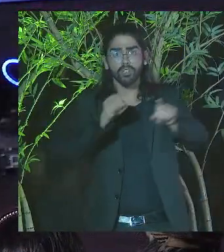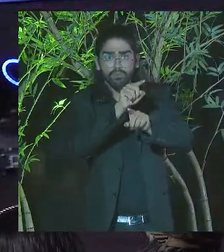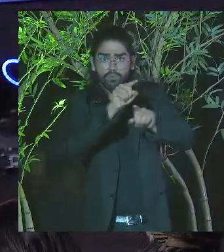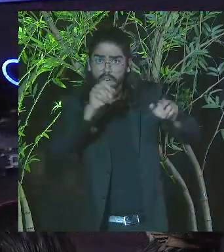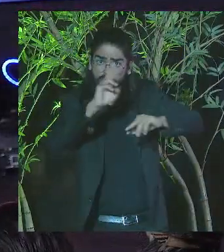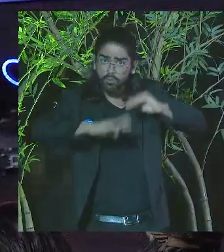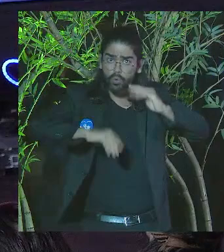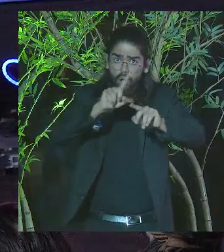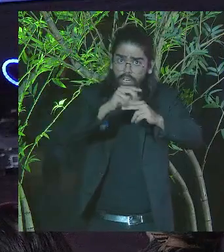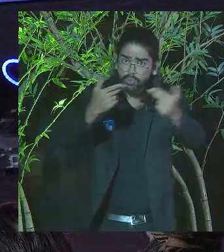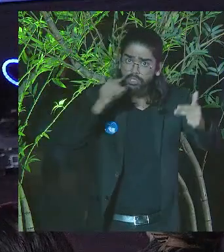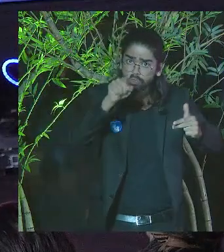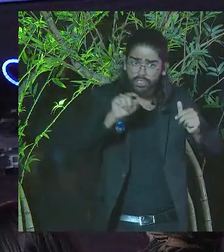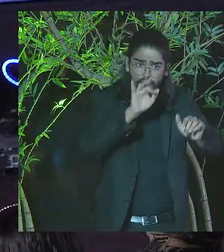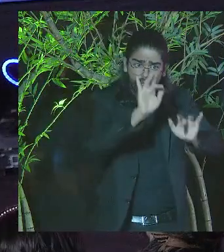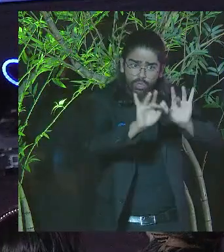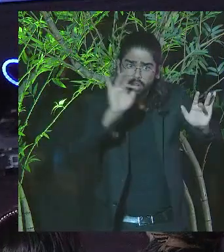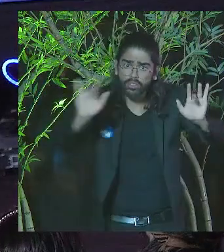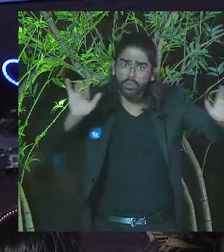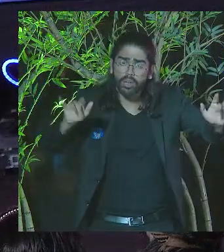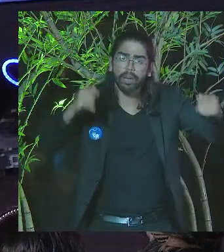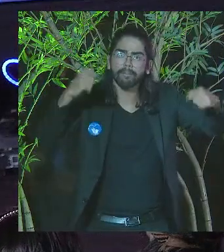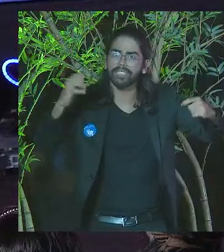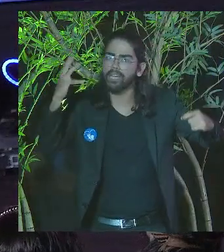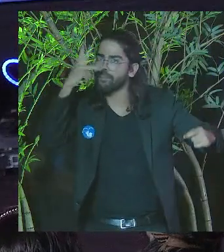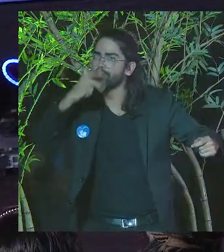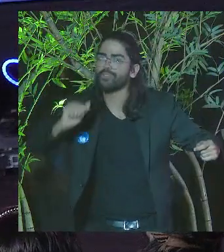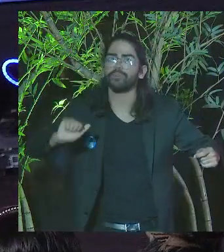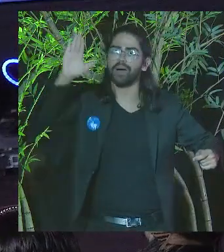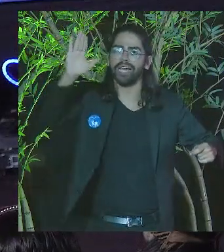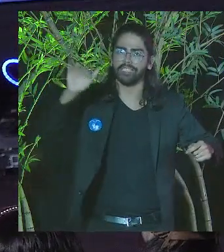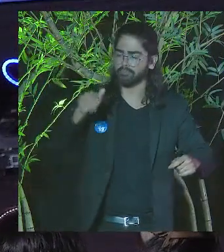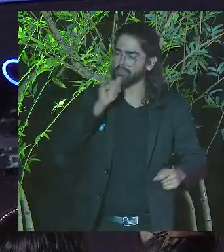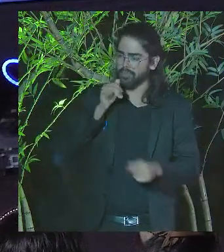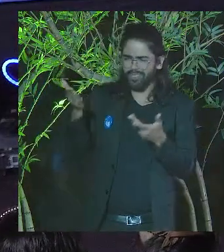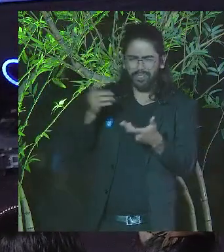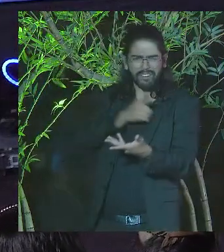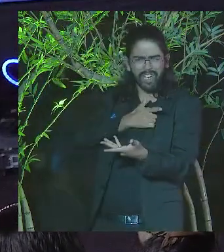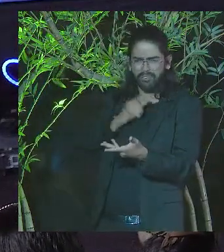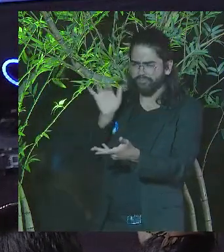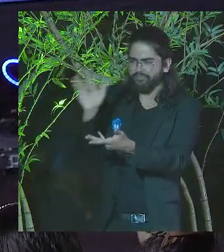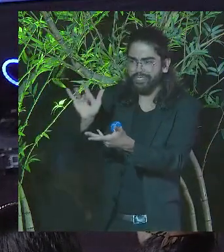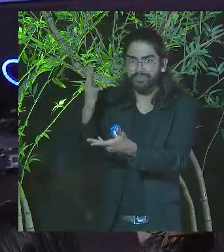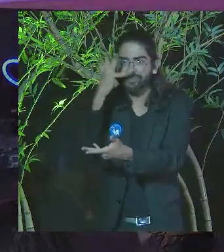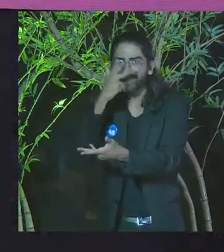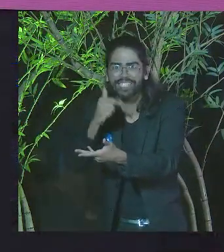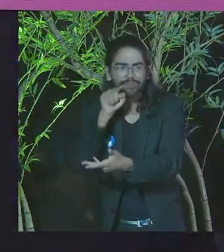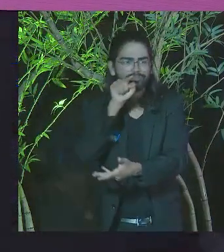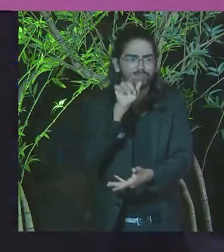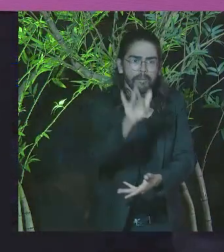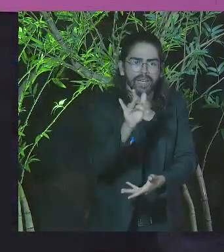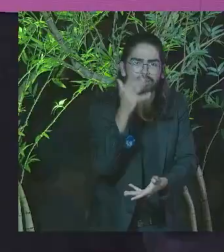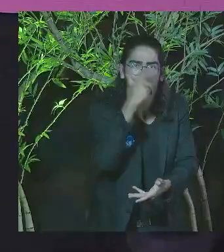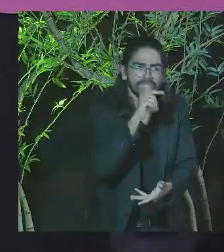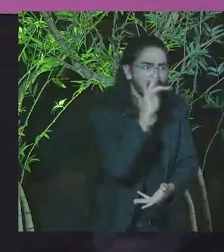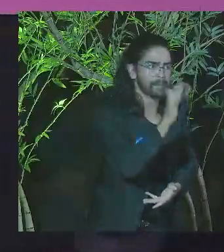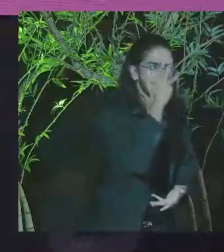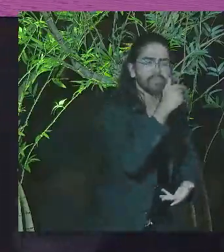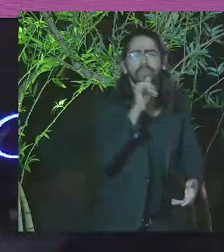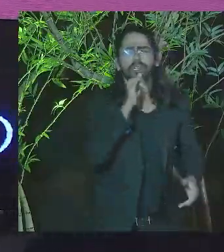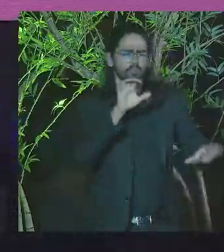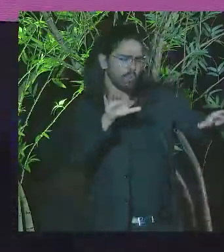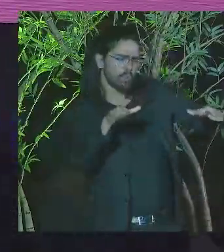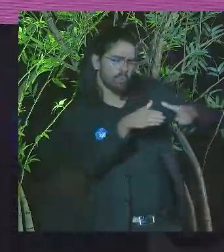toca precisa ficar mais bonito depois do que você passa. Isso faz com que, depois que você esteja num time, esse